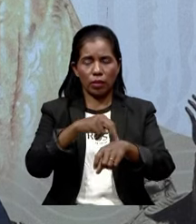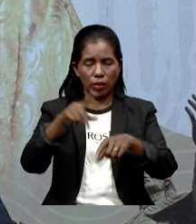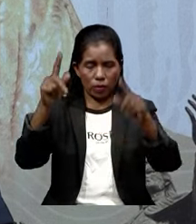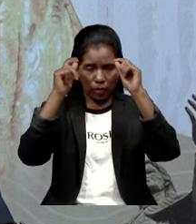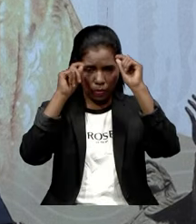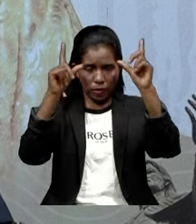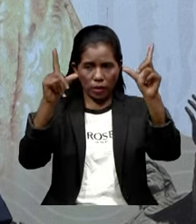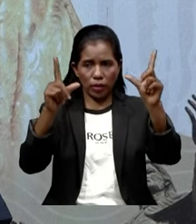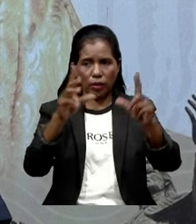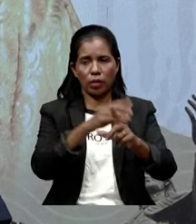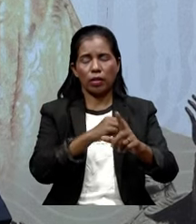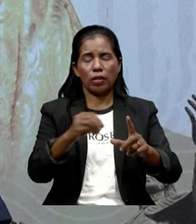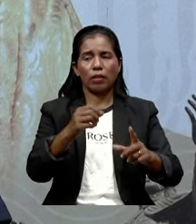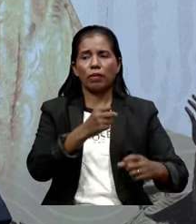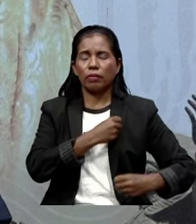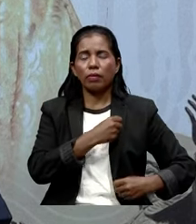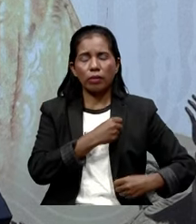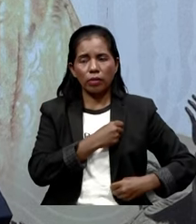Timor-Leste força defesa